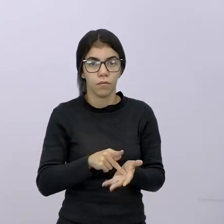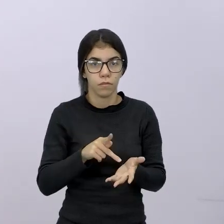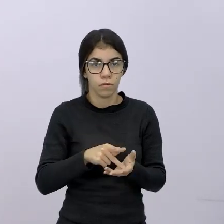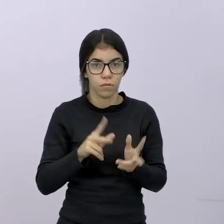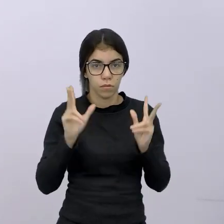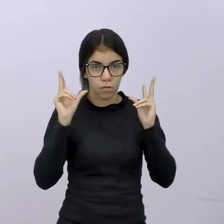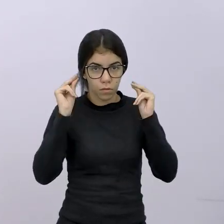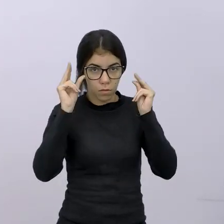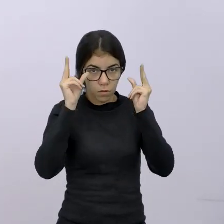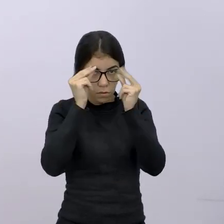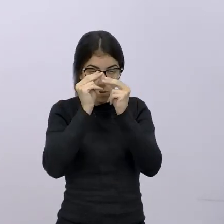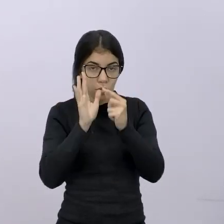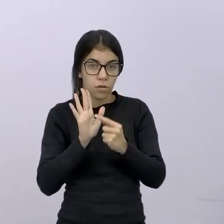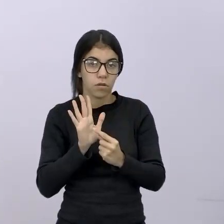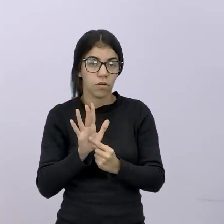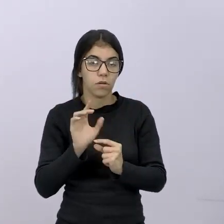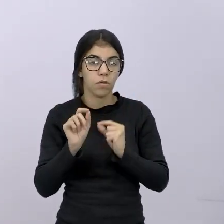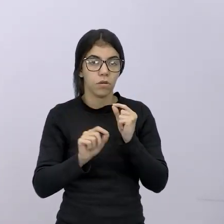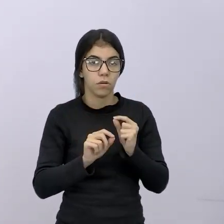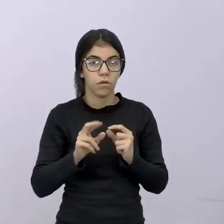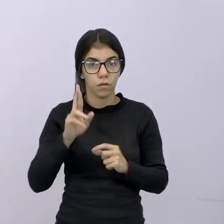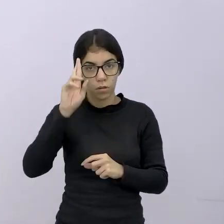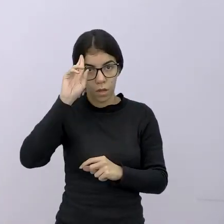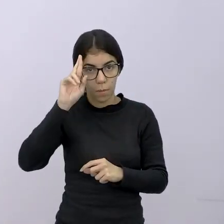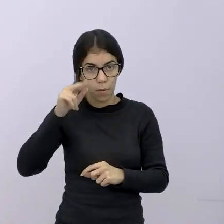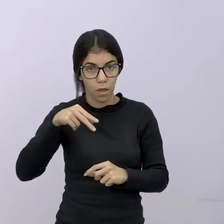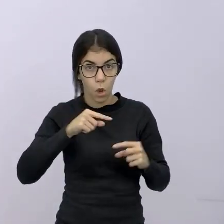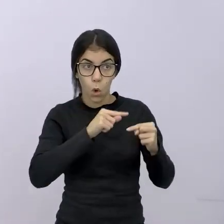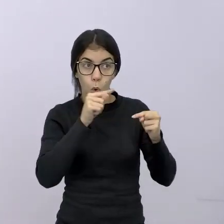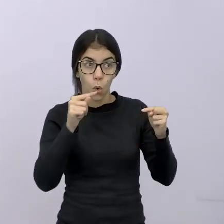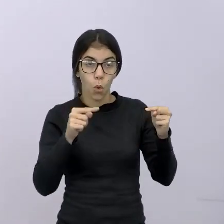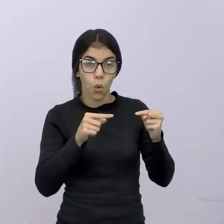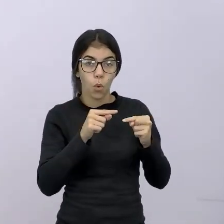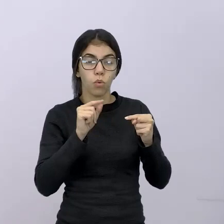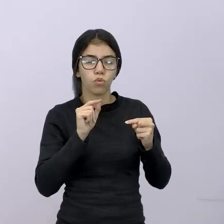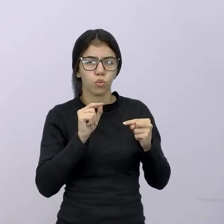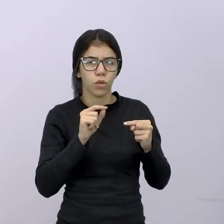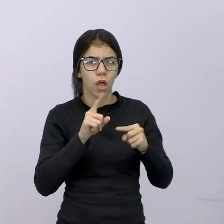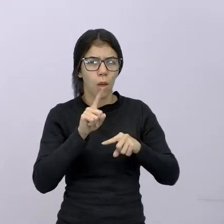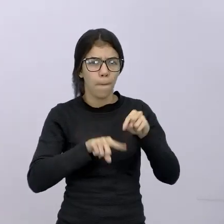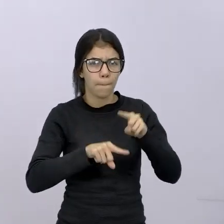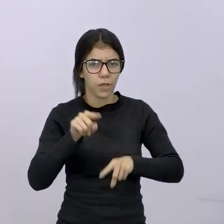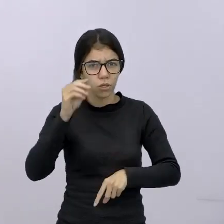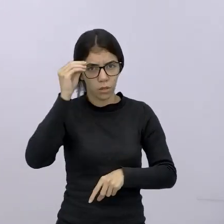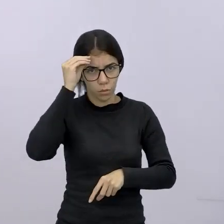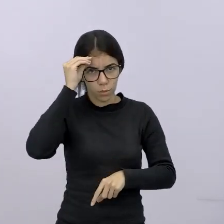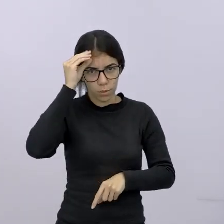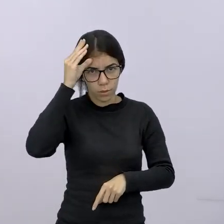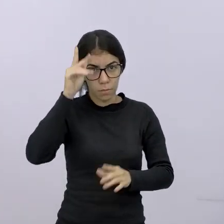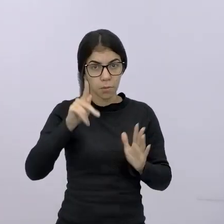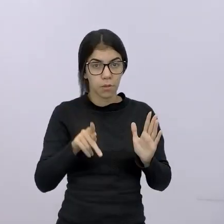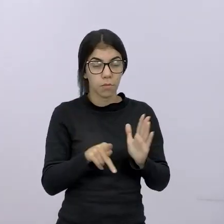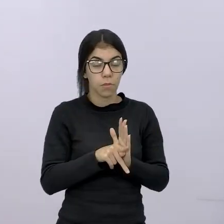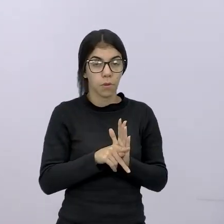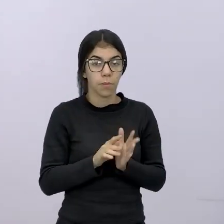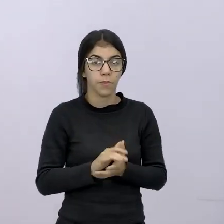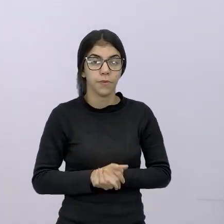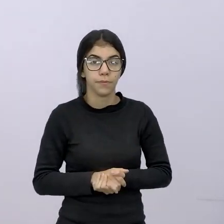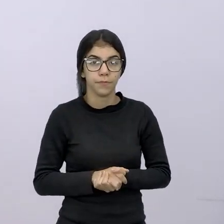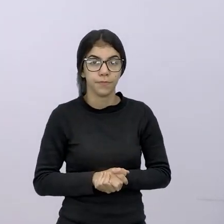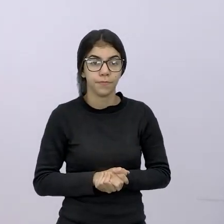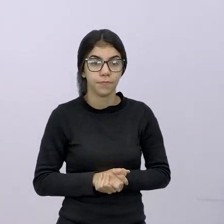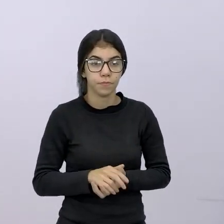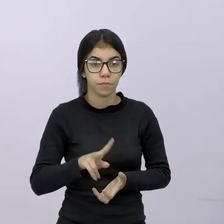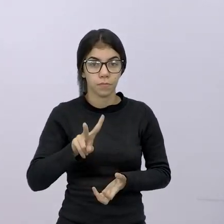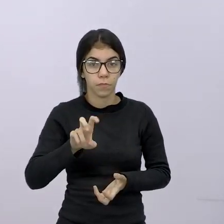ela enfatiza a dimensão da razão objetiva, do objeto do conhecimento. E a palavra